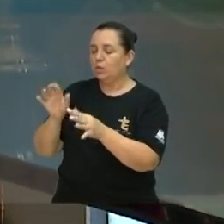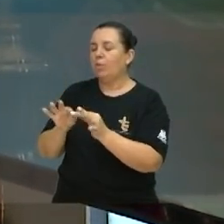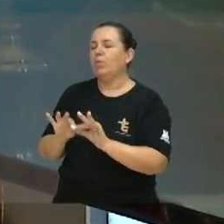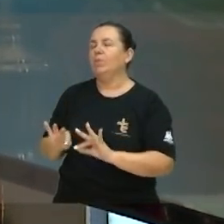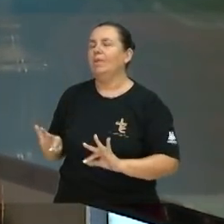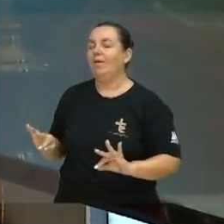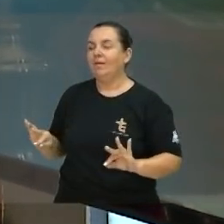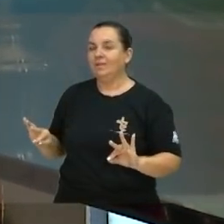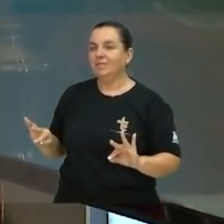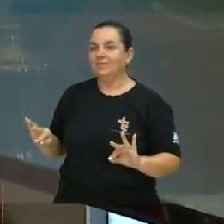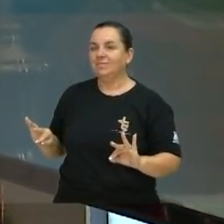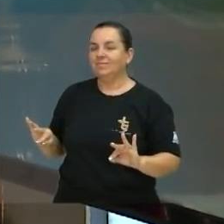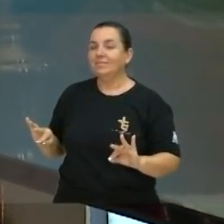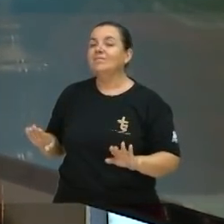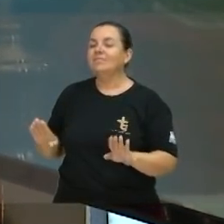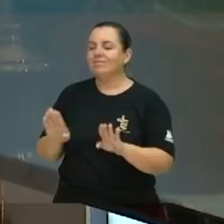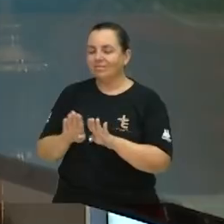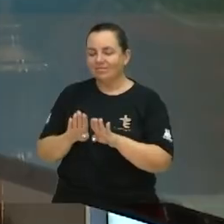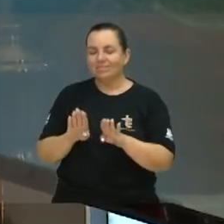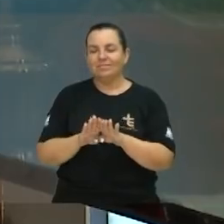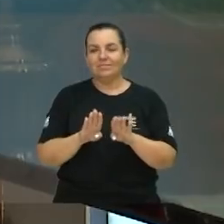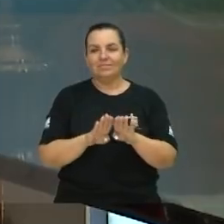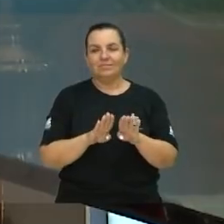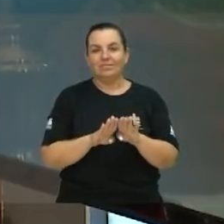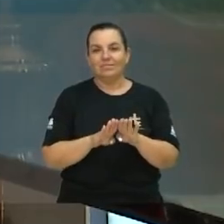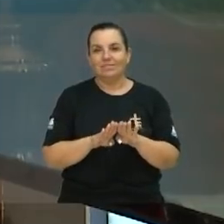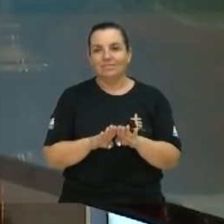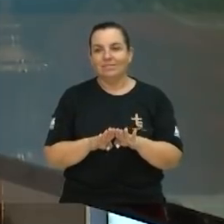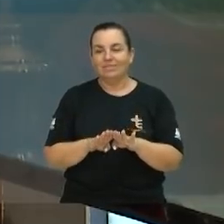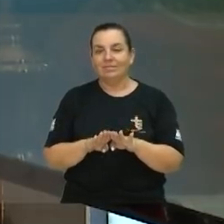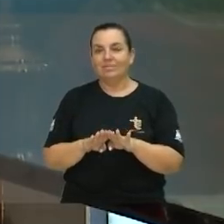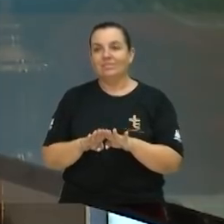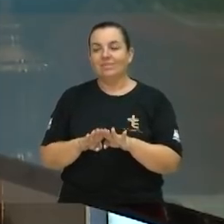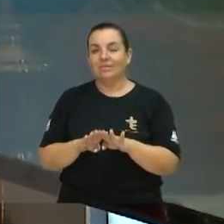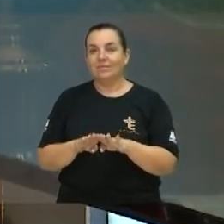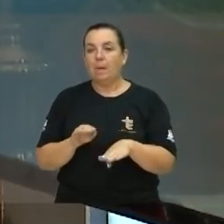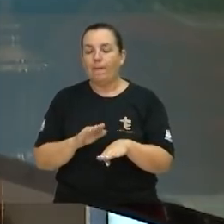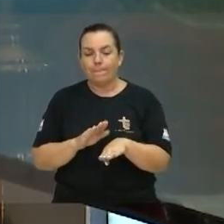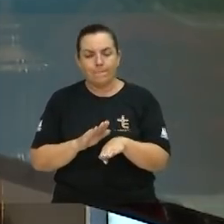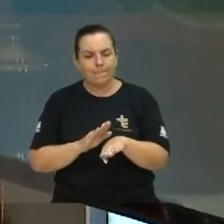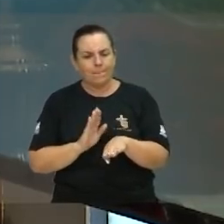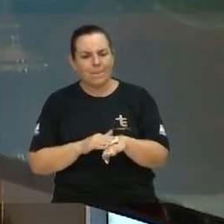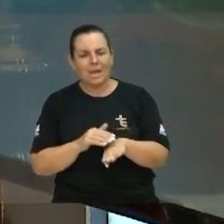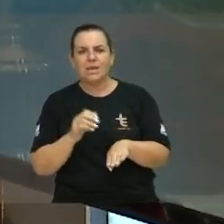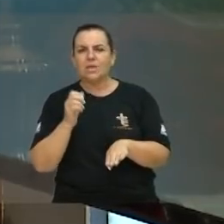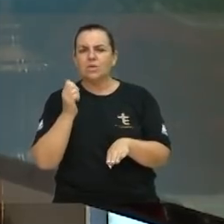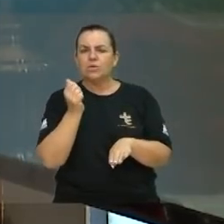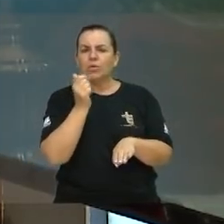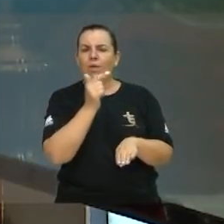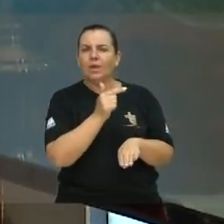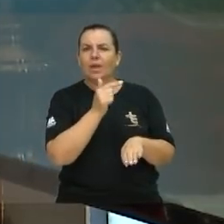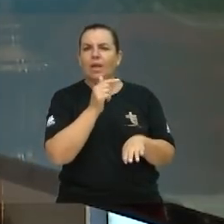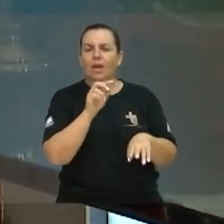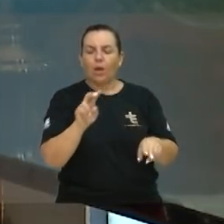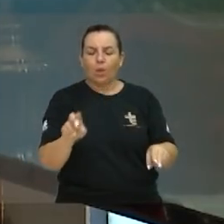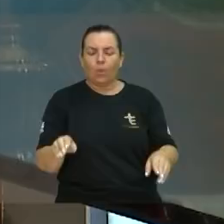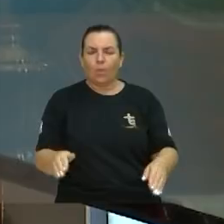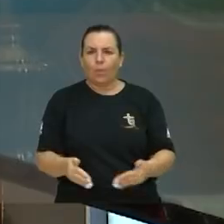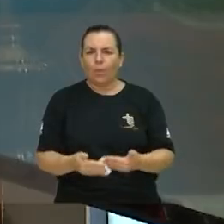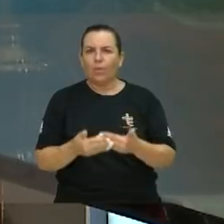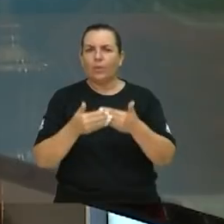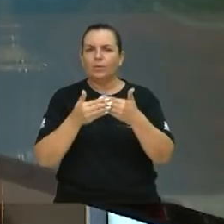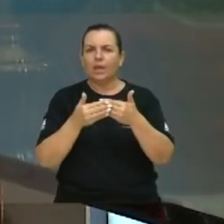pequeno e é ainda antes que humildade sinal de acolhimento